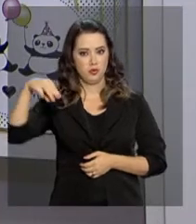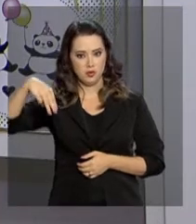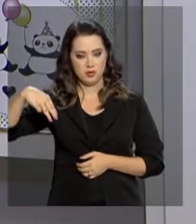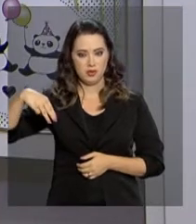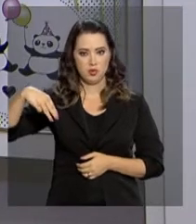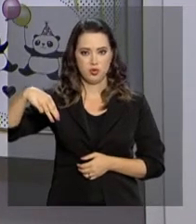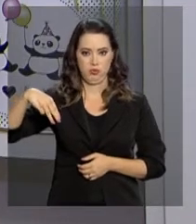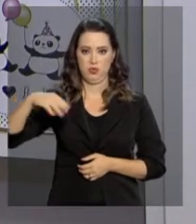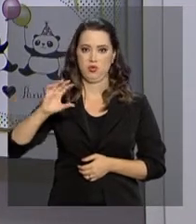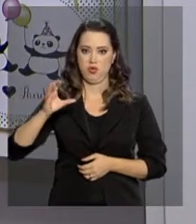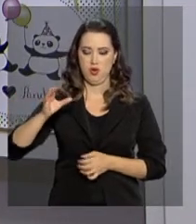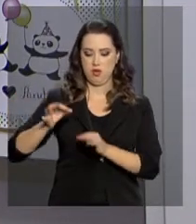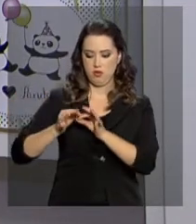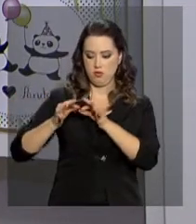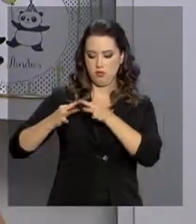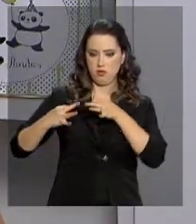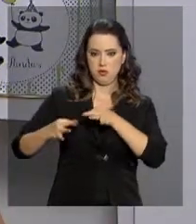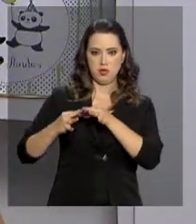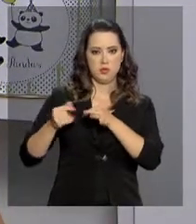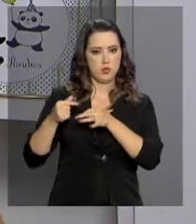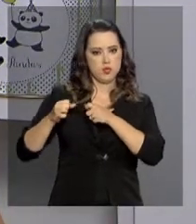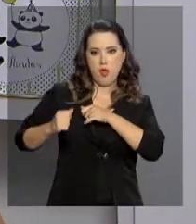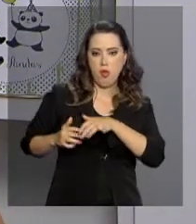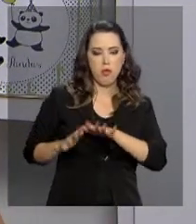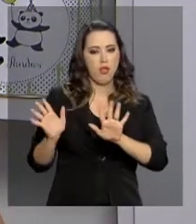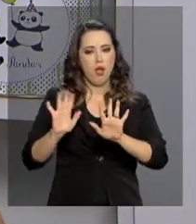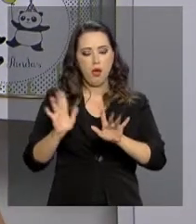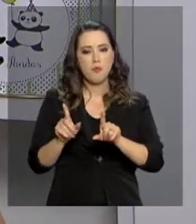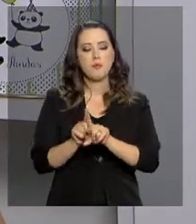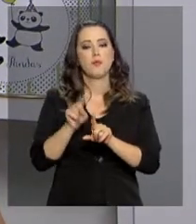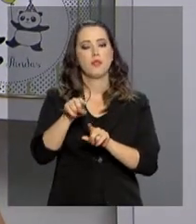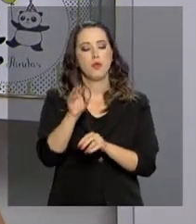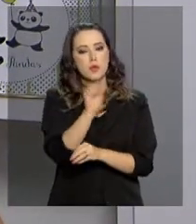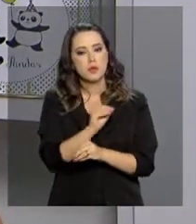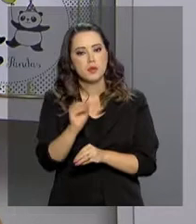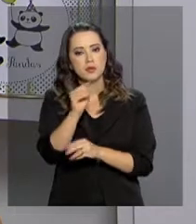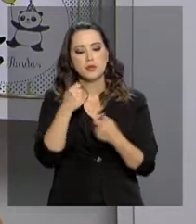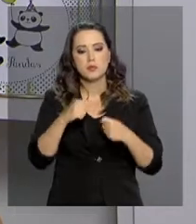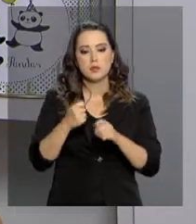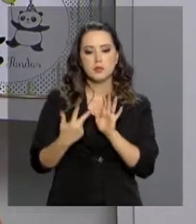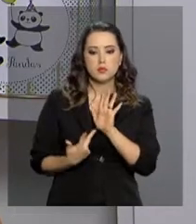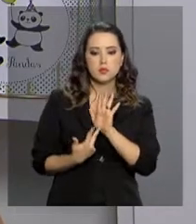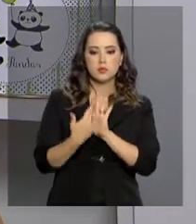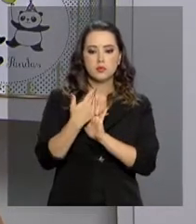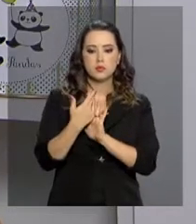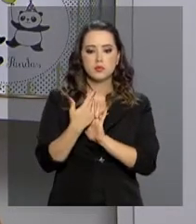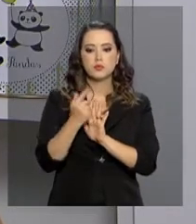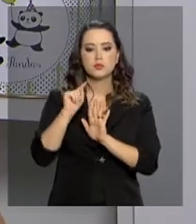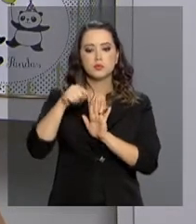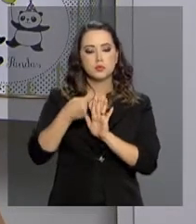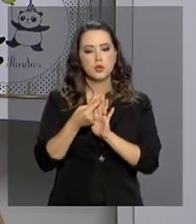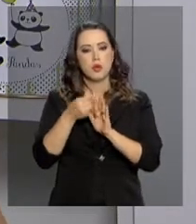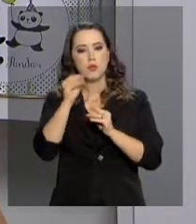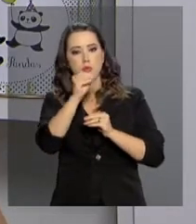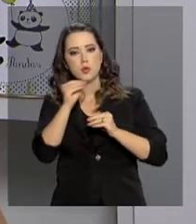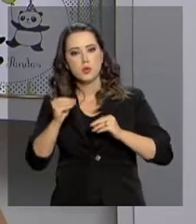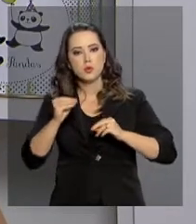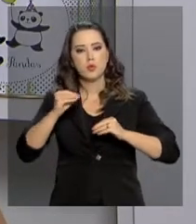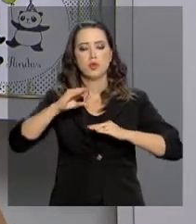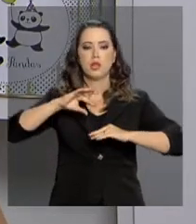mas não havia assim, metástase. Para tratar o câncer, Lívia precisou de cirurgias, sessões de